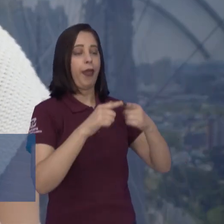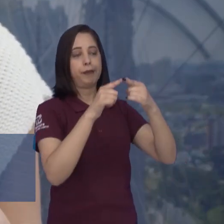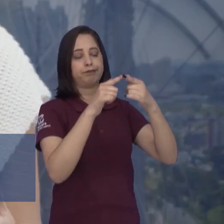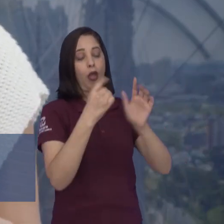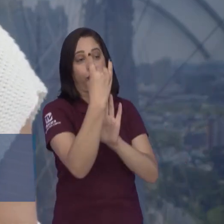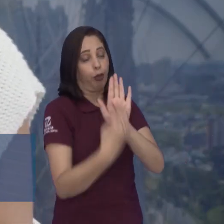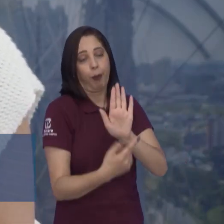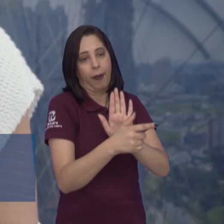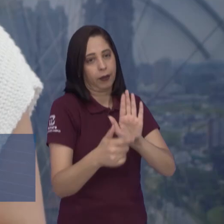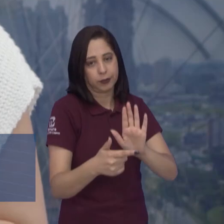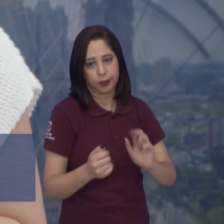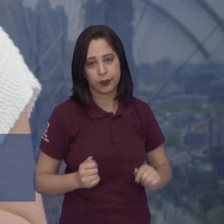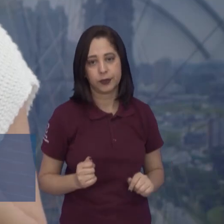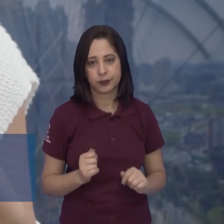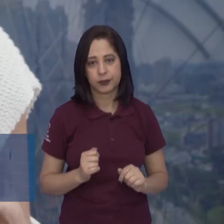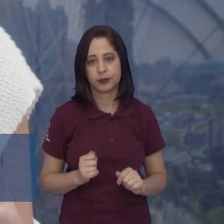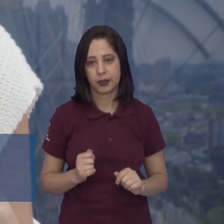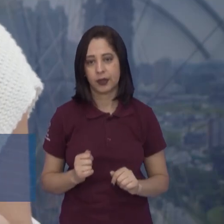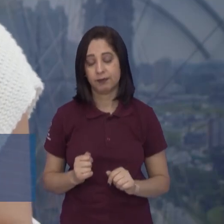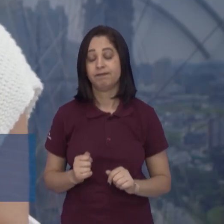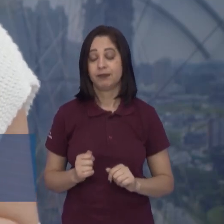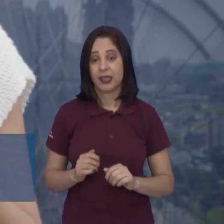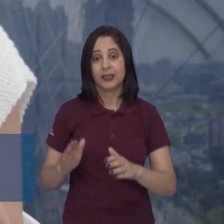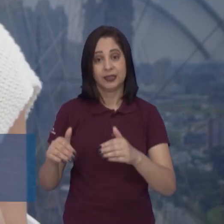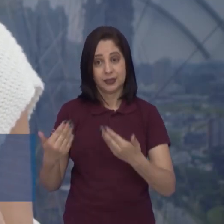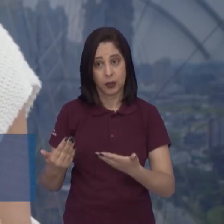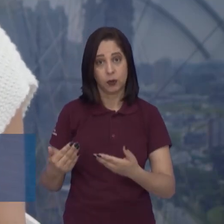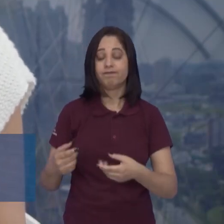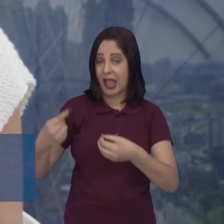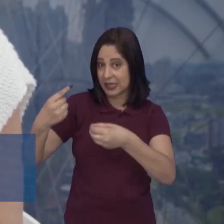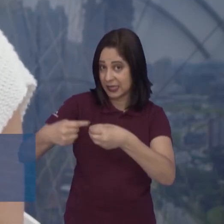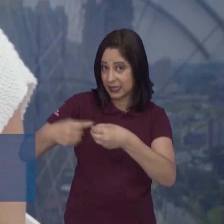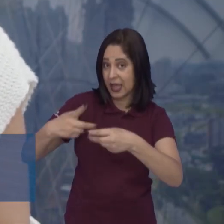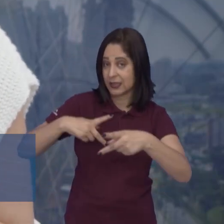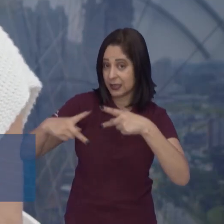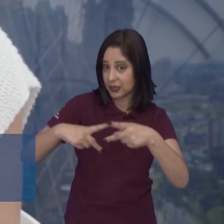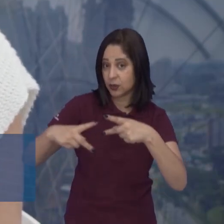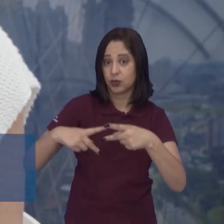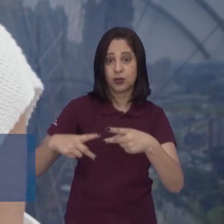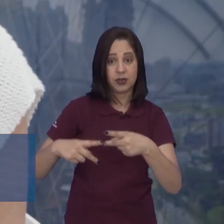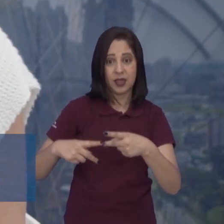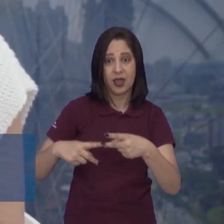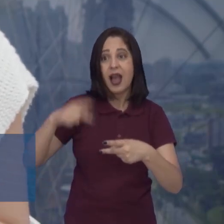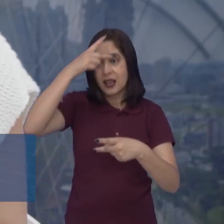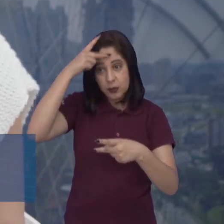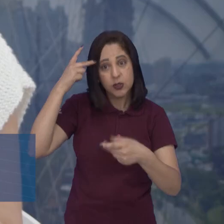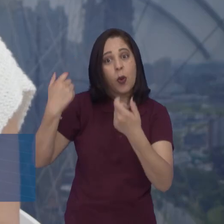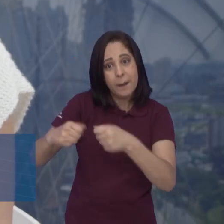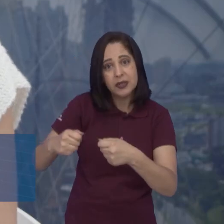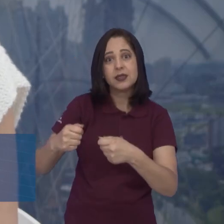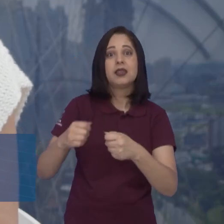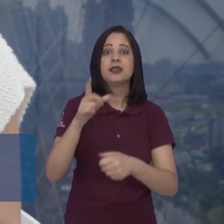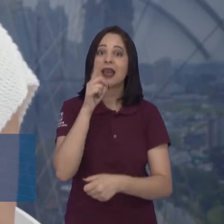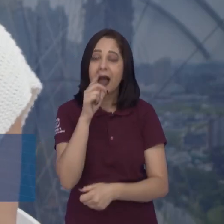isso, a gente está falando de uma cidade, né? De cidade, de um modo geral, que as pessoas precisam de energia, de